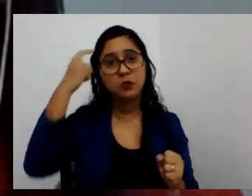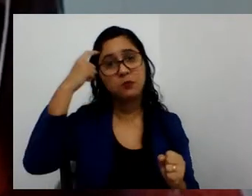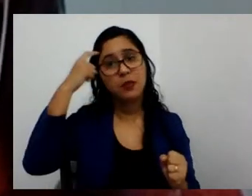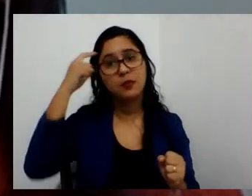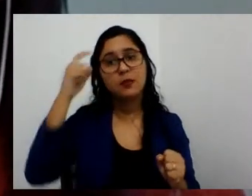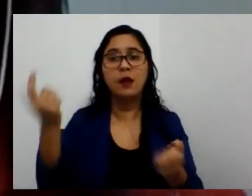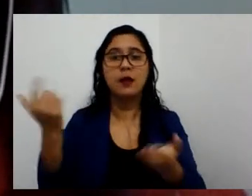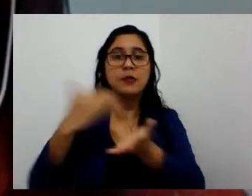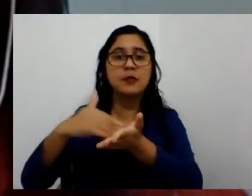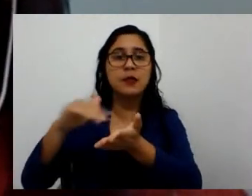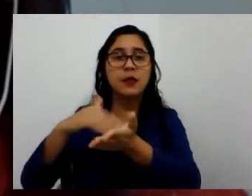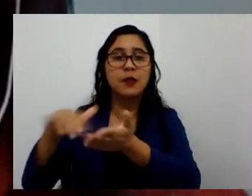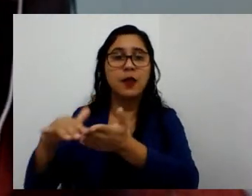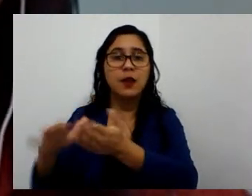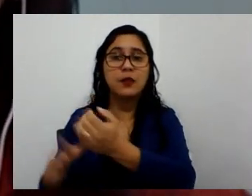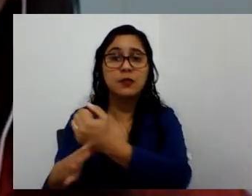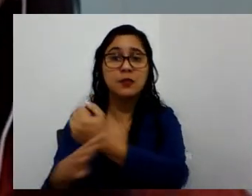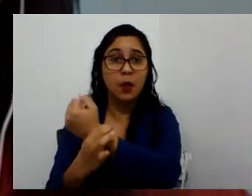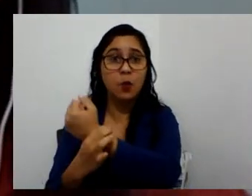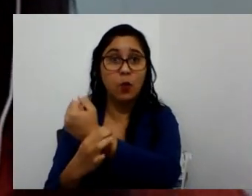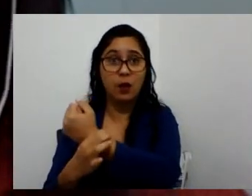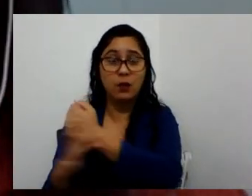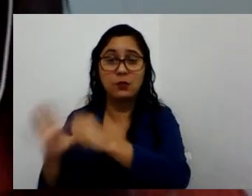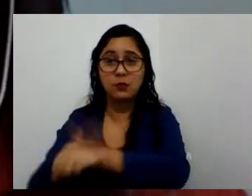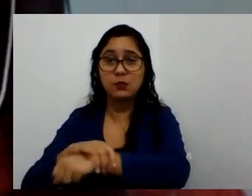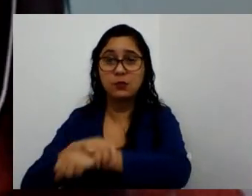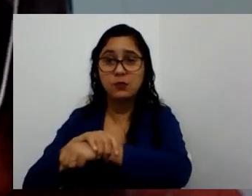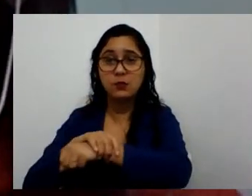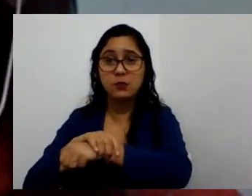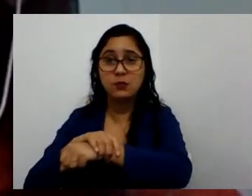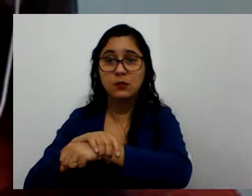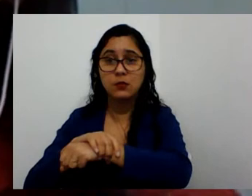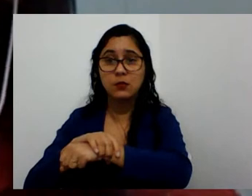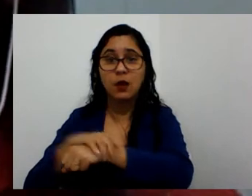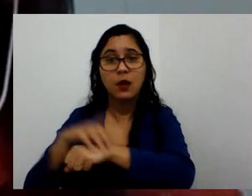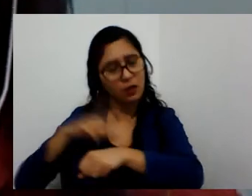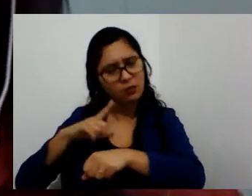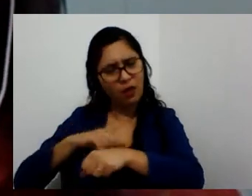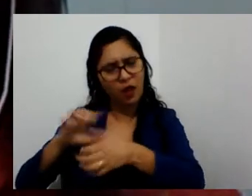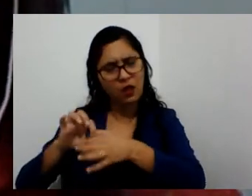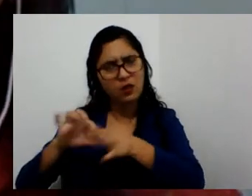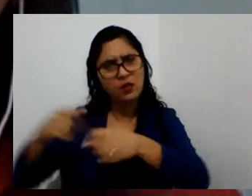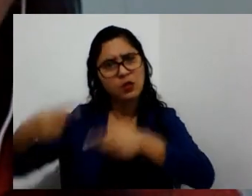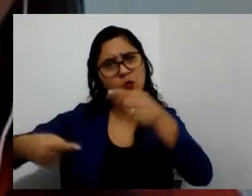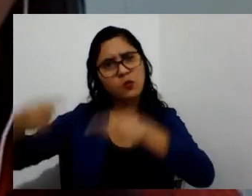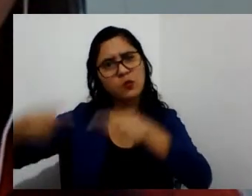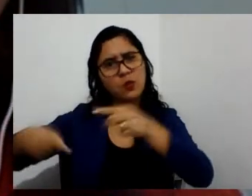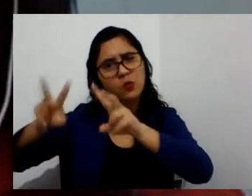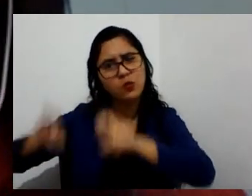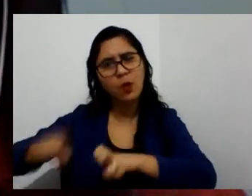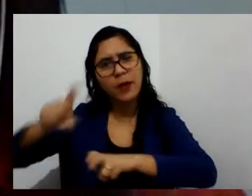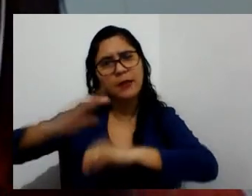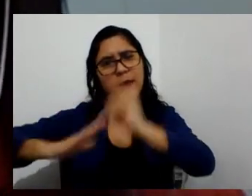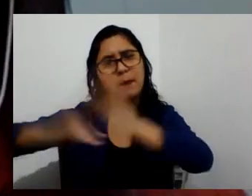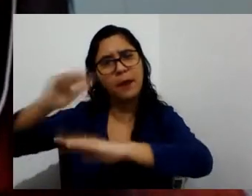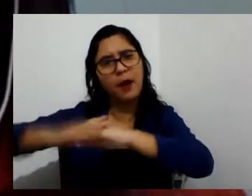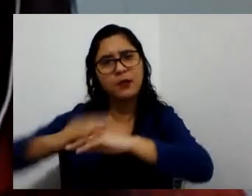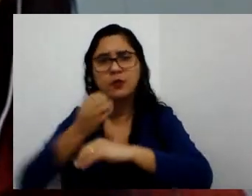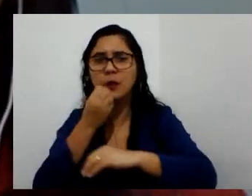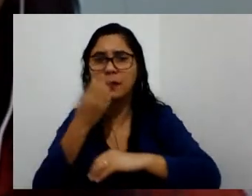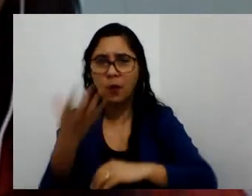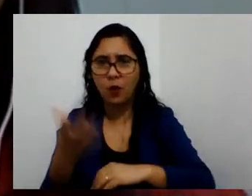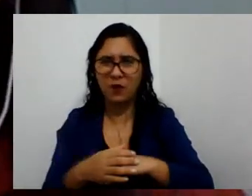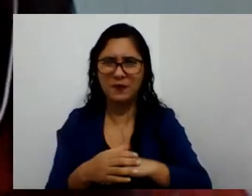secretarias de segurança que tivessem direcionamento para que houvessem discussões sobre essas boas práticas. Como a pergunta é